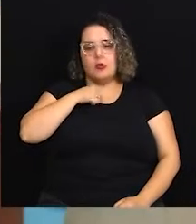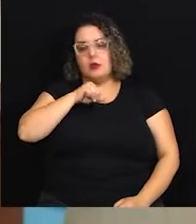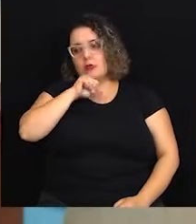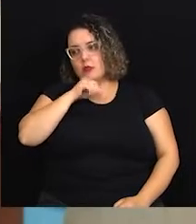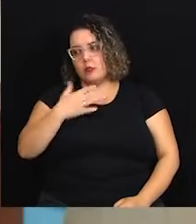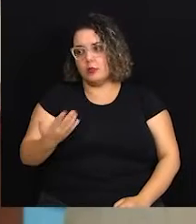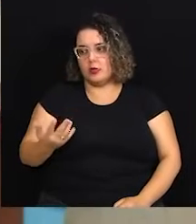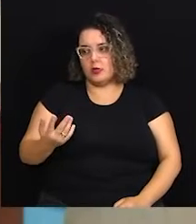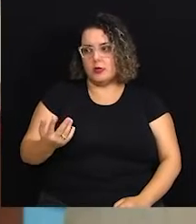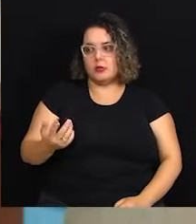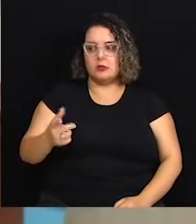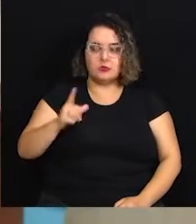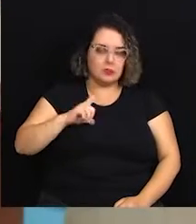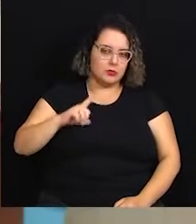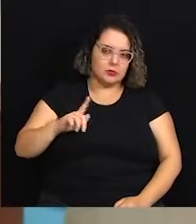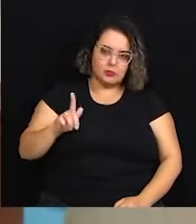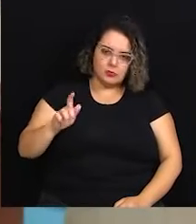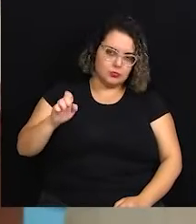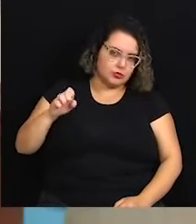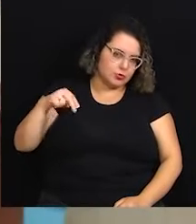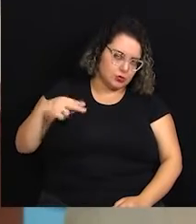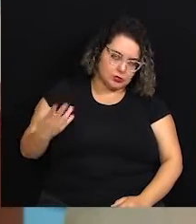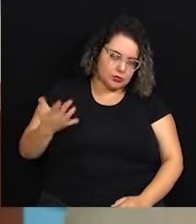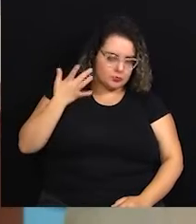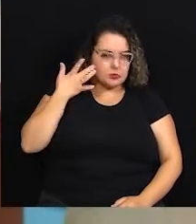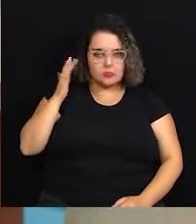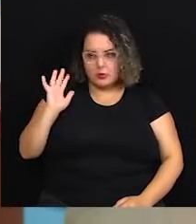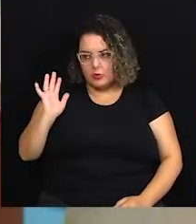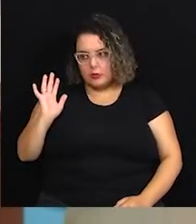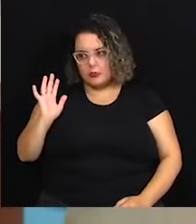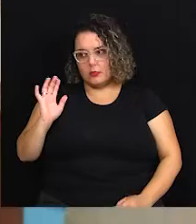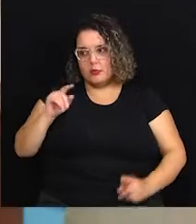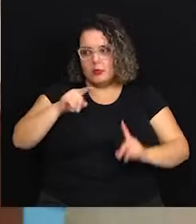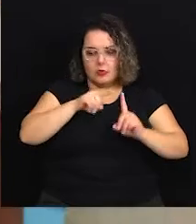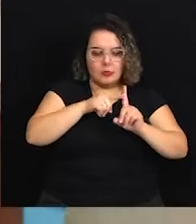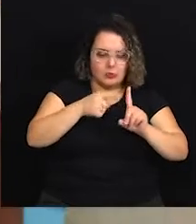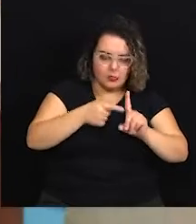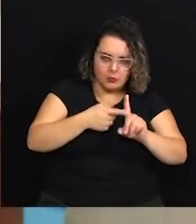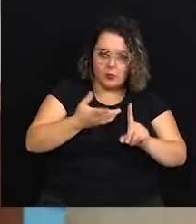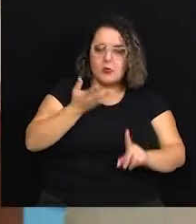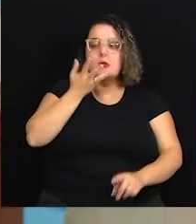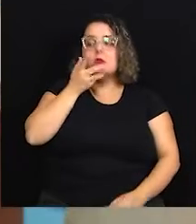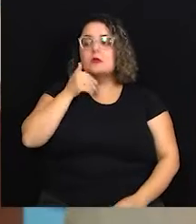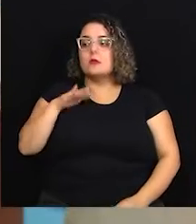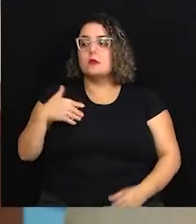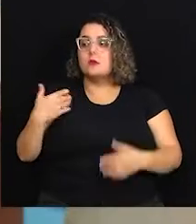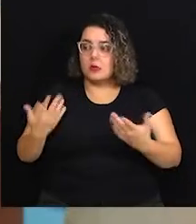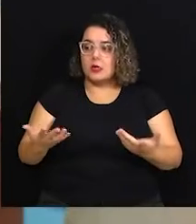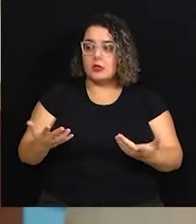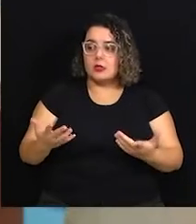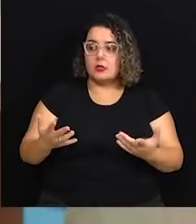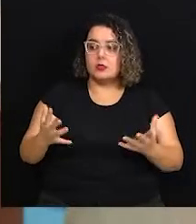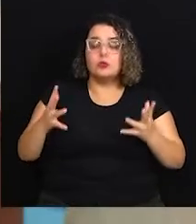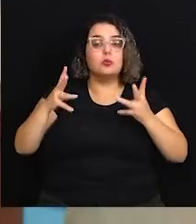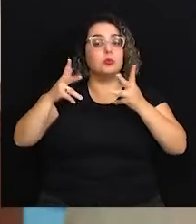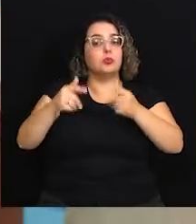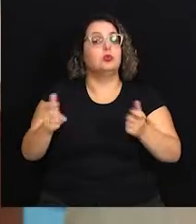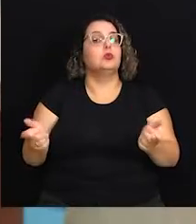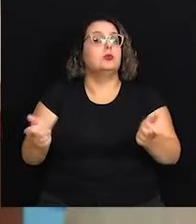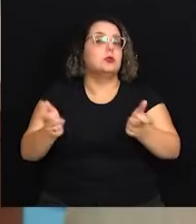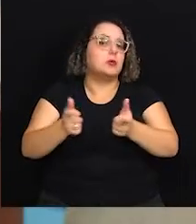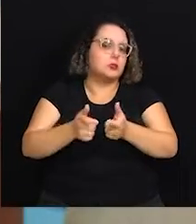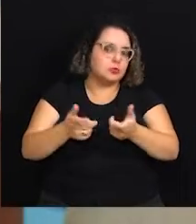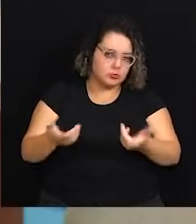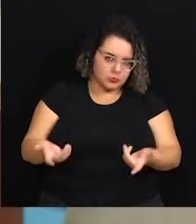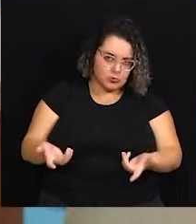dois têm o gene e não sabem, né? E acabam gerando uma criança. Só que isso tudo está diminuindo.